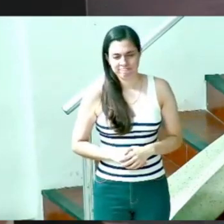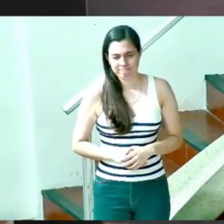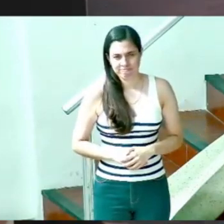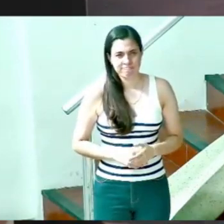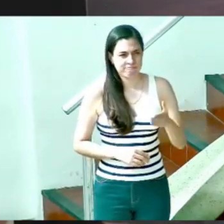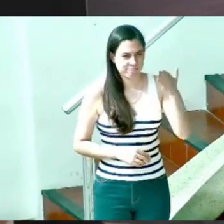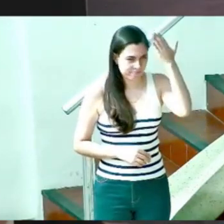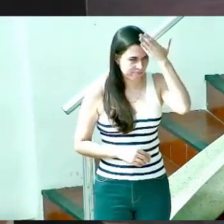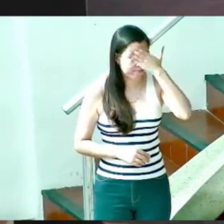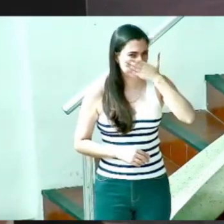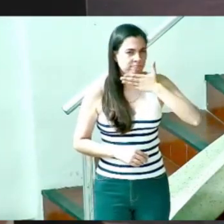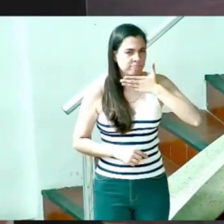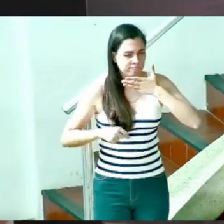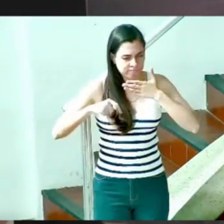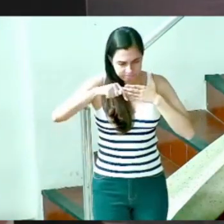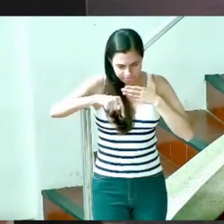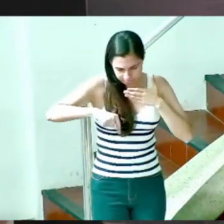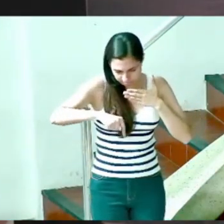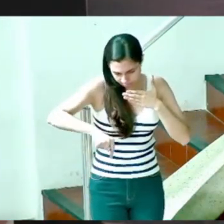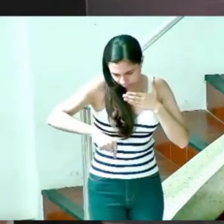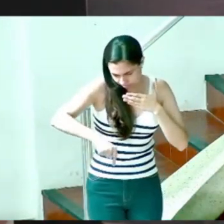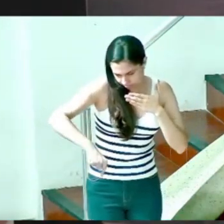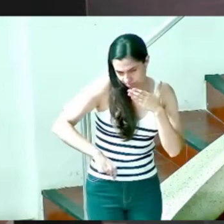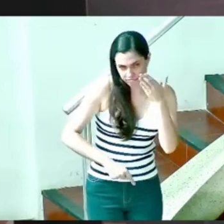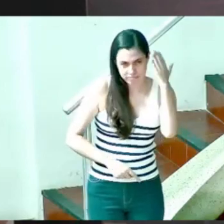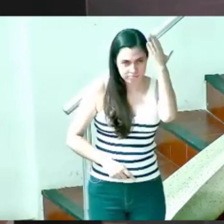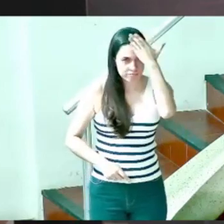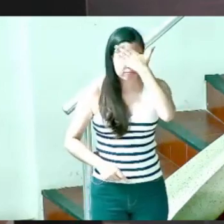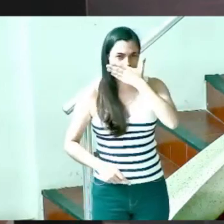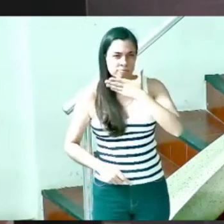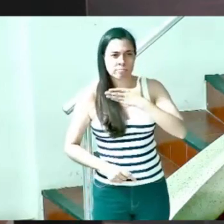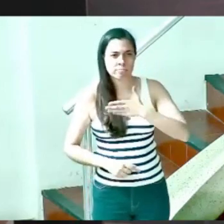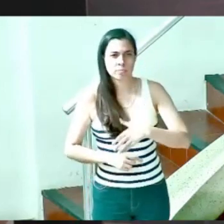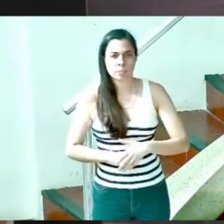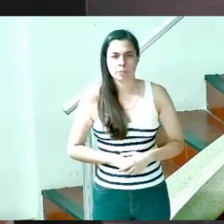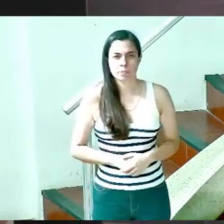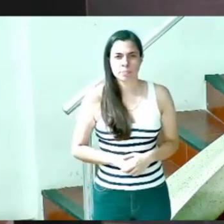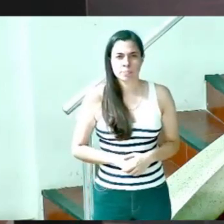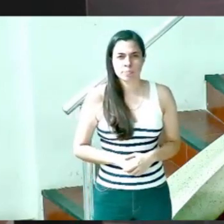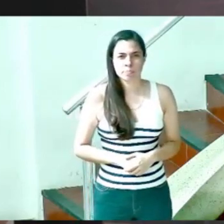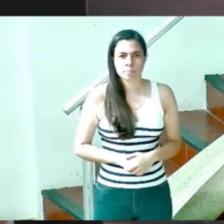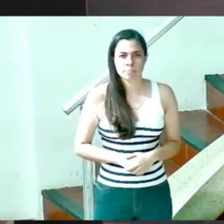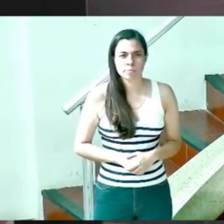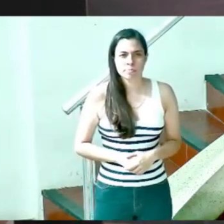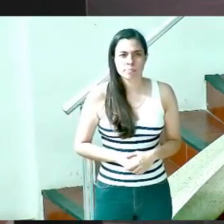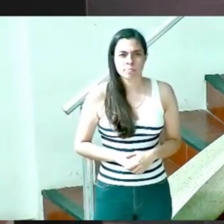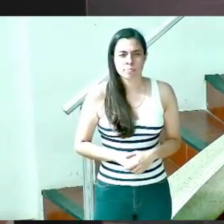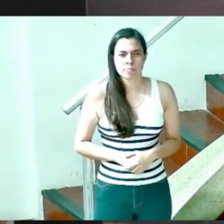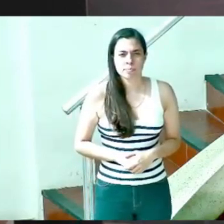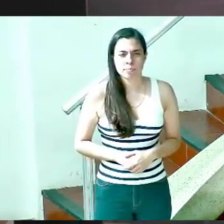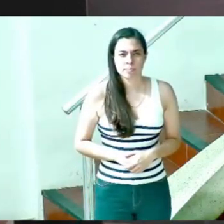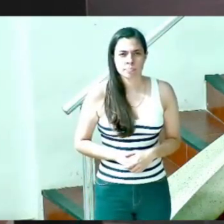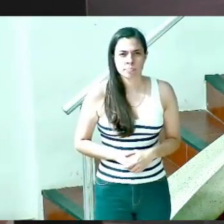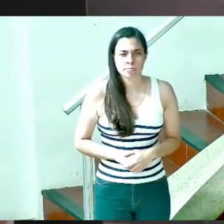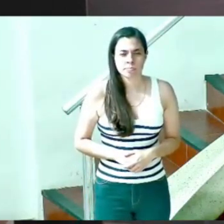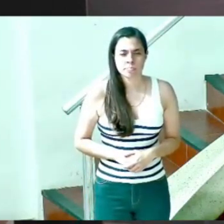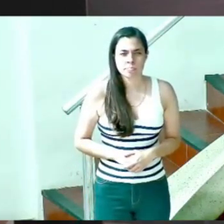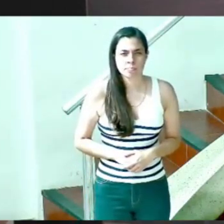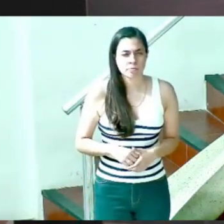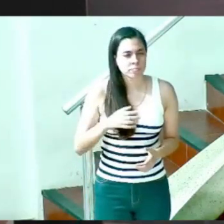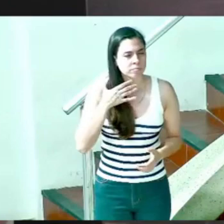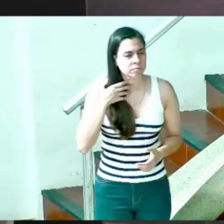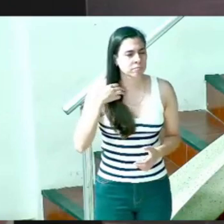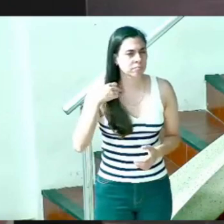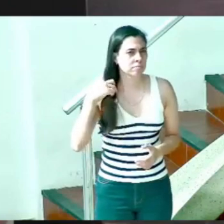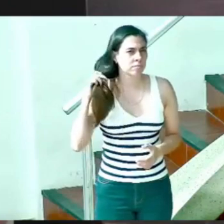conduzido pelo homem ou pelo diabo, mas é conduzido pelo homem. A mesma tentação